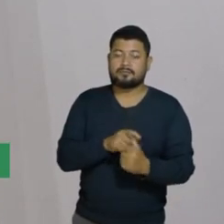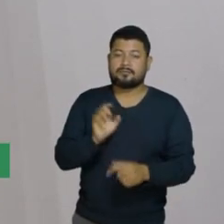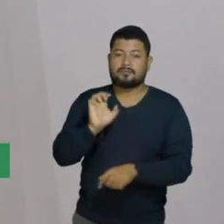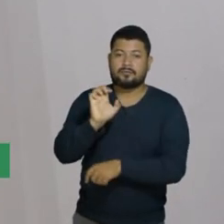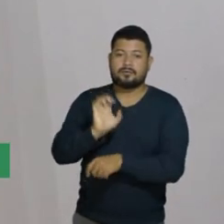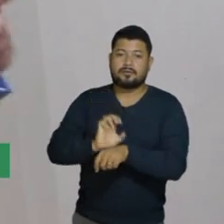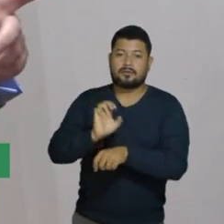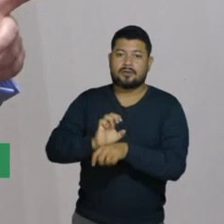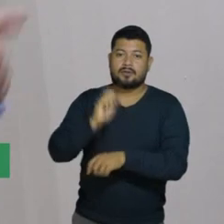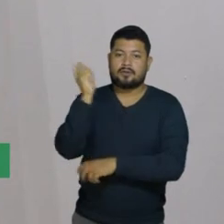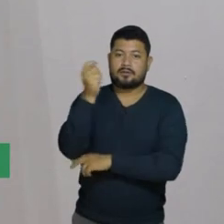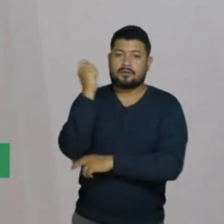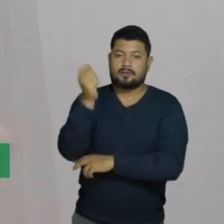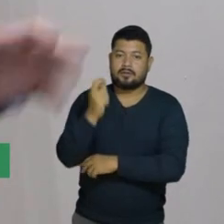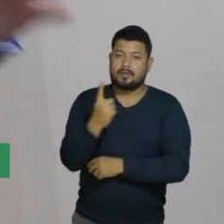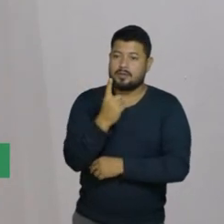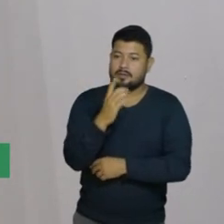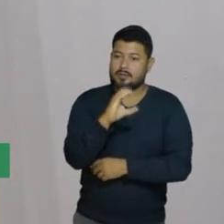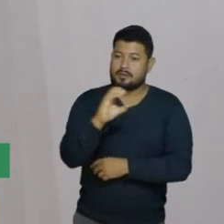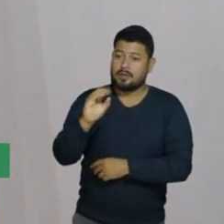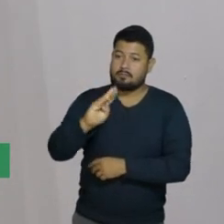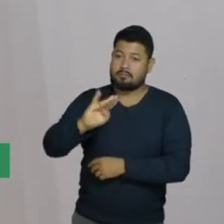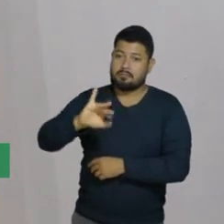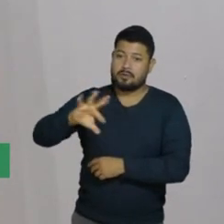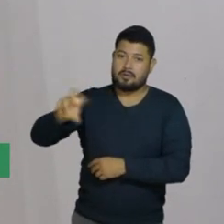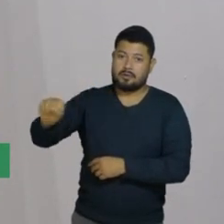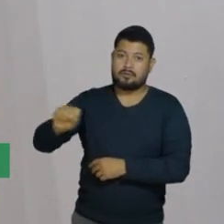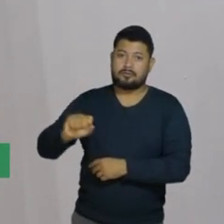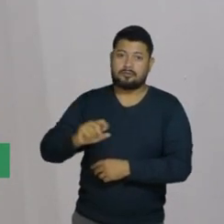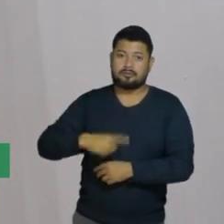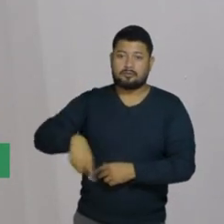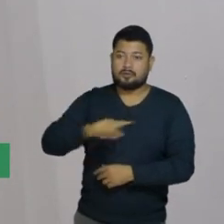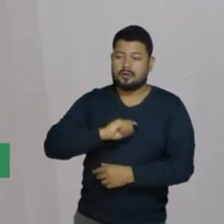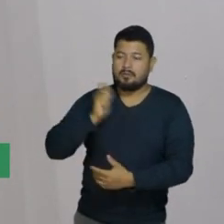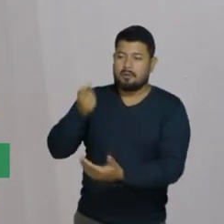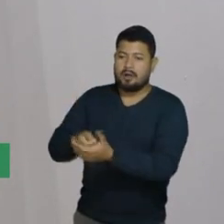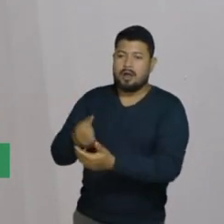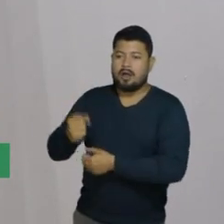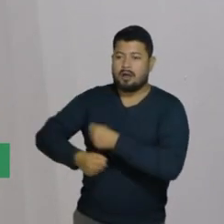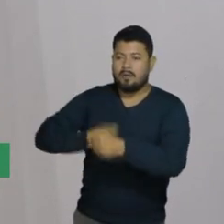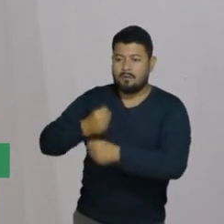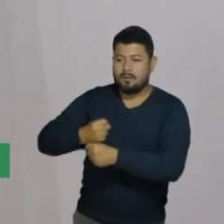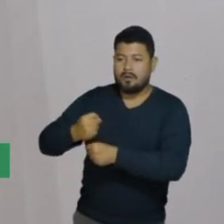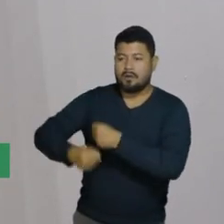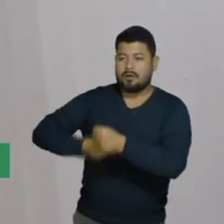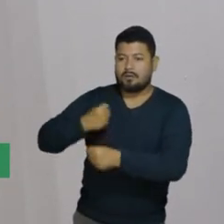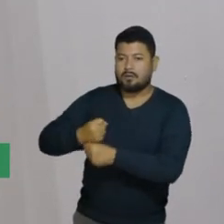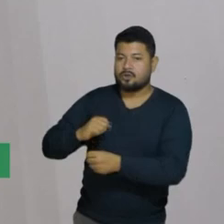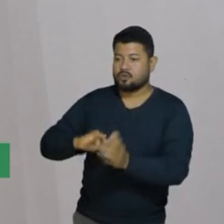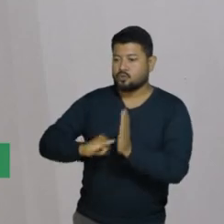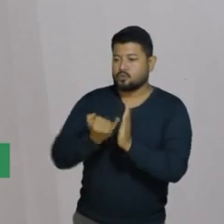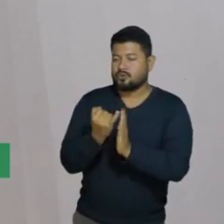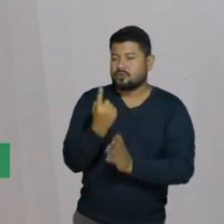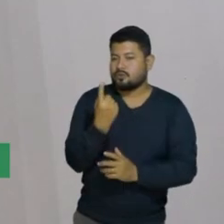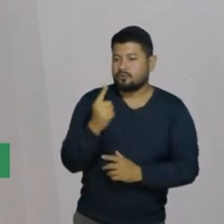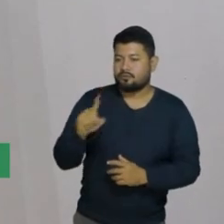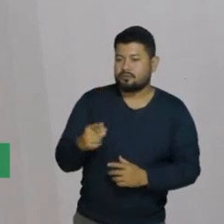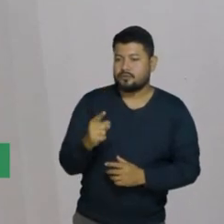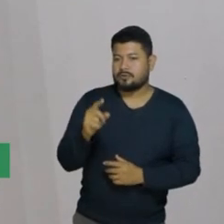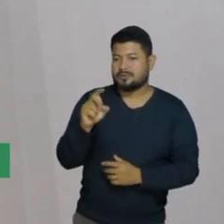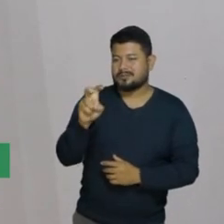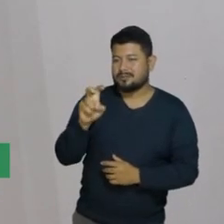reais. Santa Catarina é 16 bilhões. Nós pagamos mais ou menos por ano 1,5 bilhão de juros. Como é que